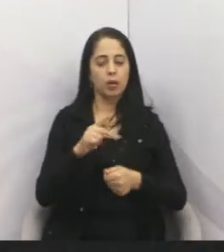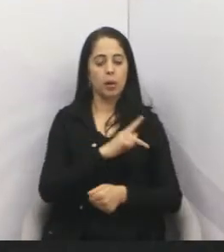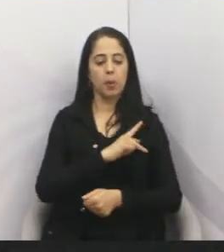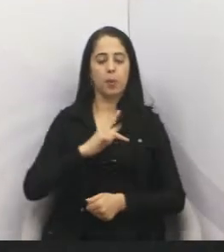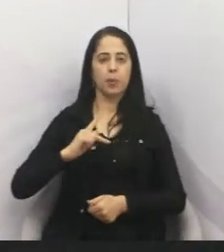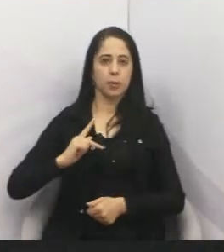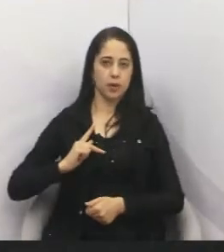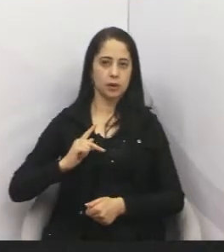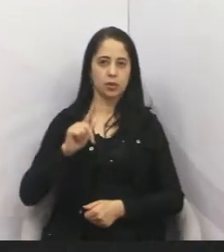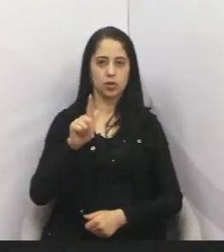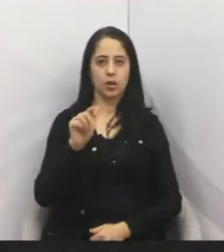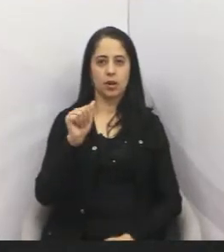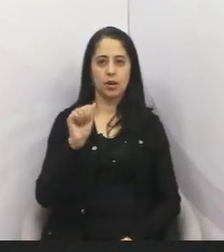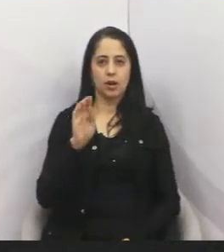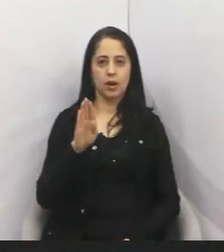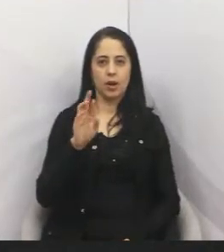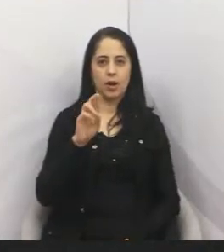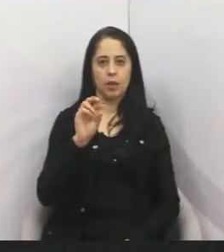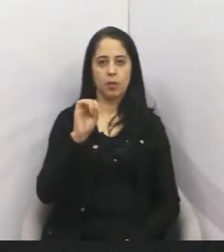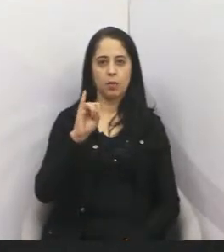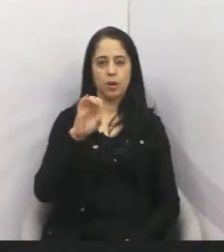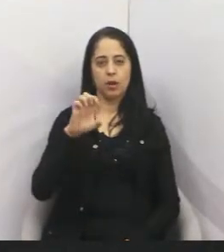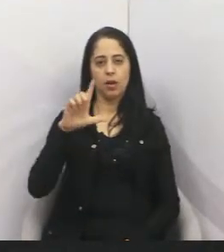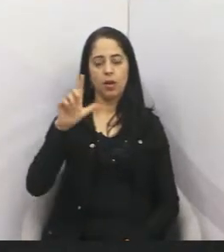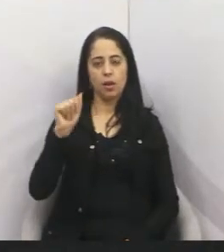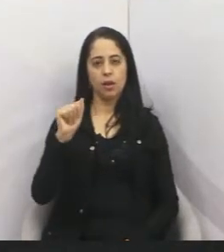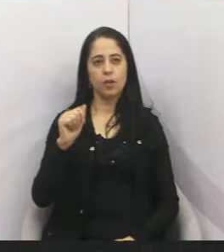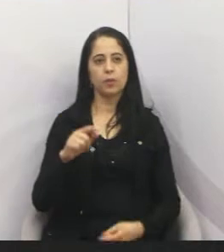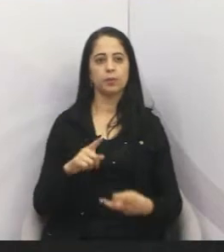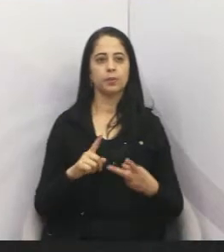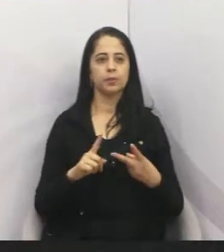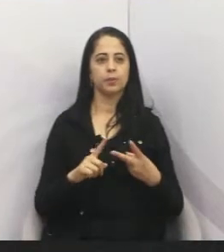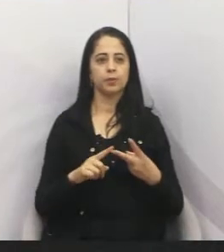presidente, Gabriela Torres do Prado Silva;